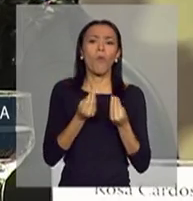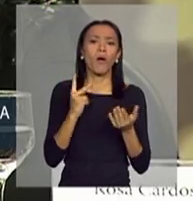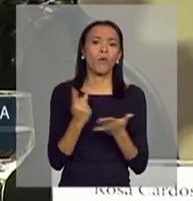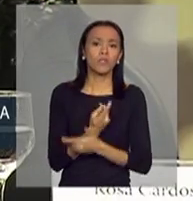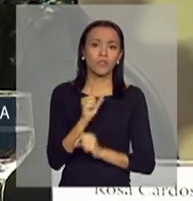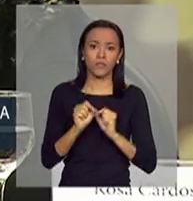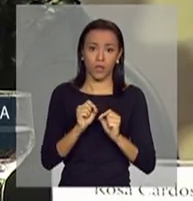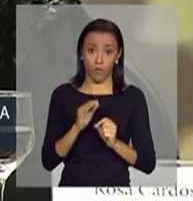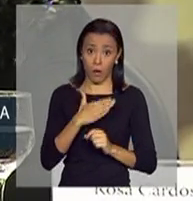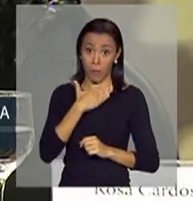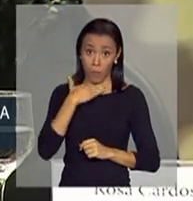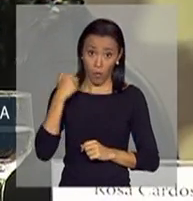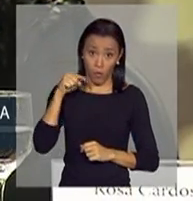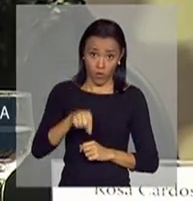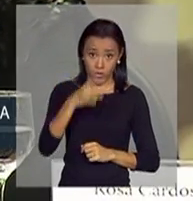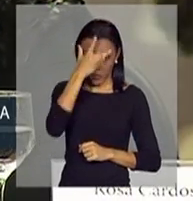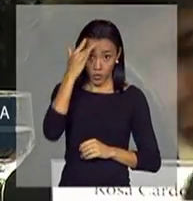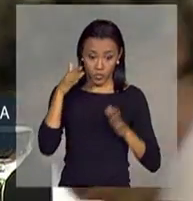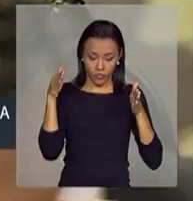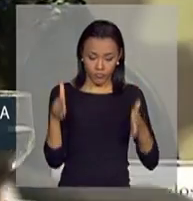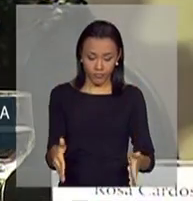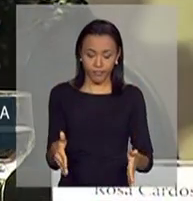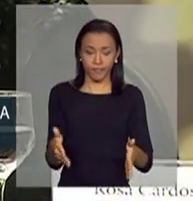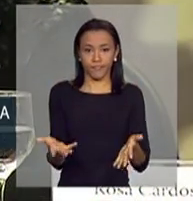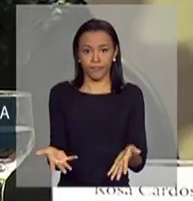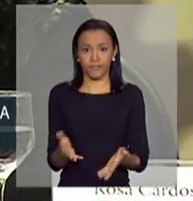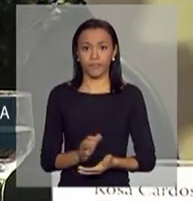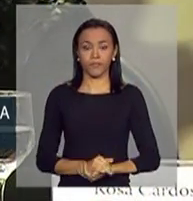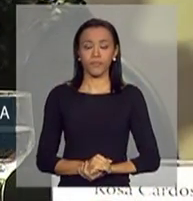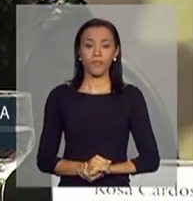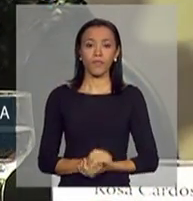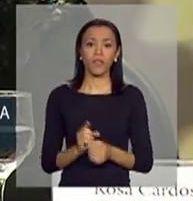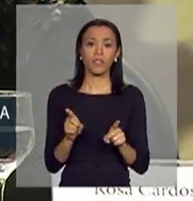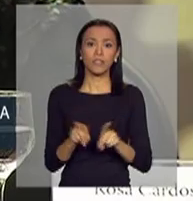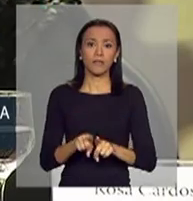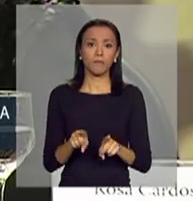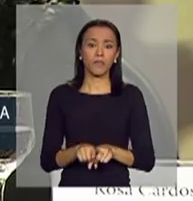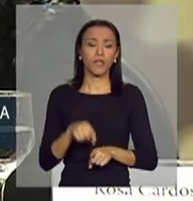Agora, quanto à questão da